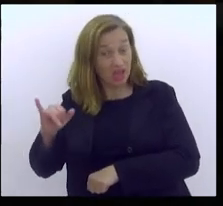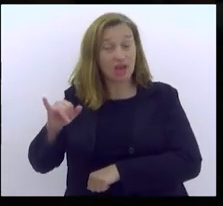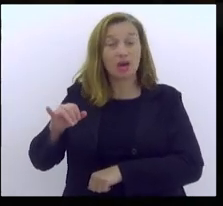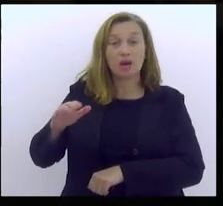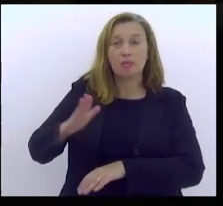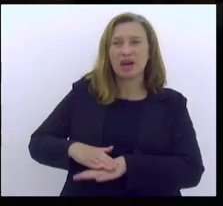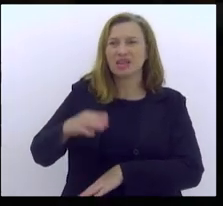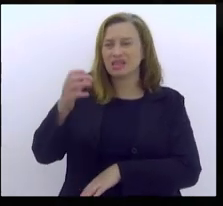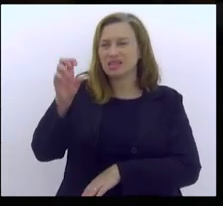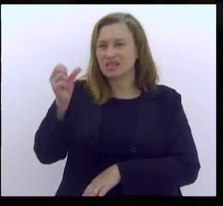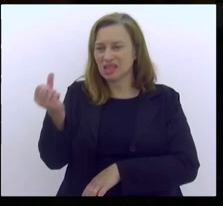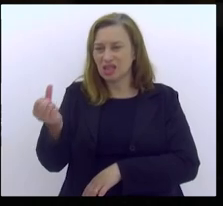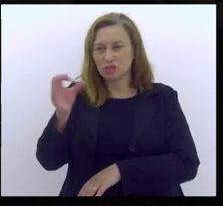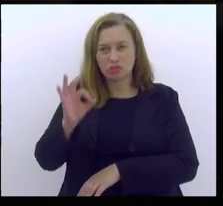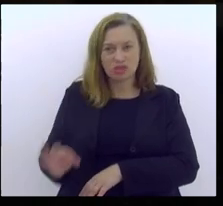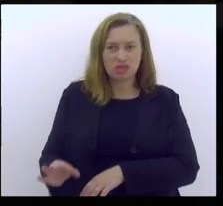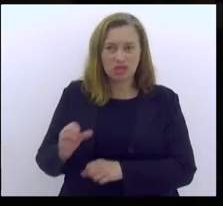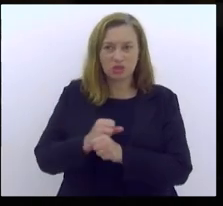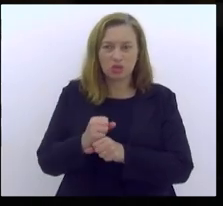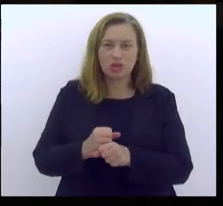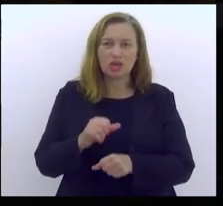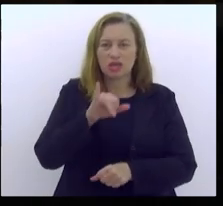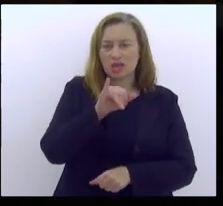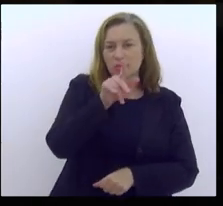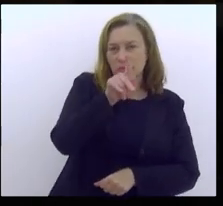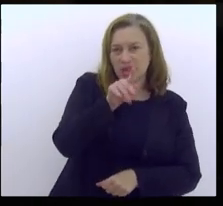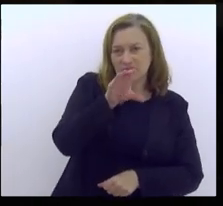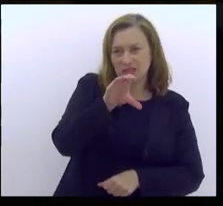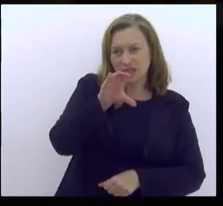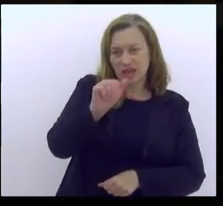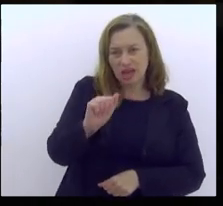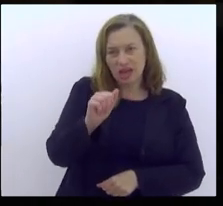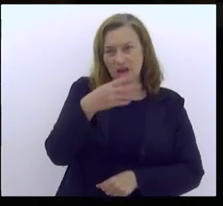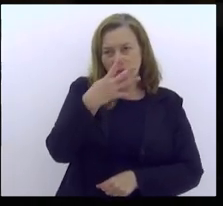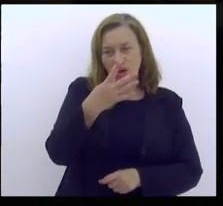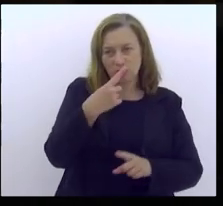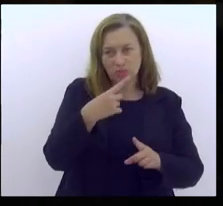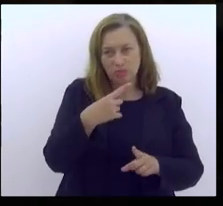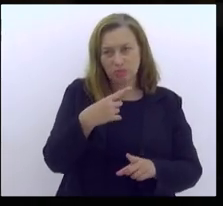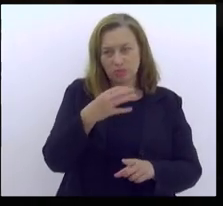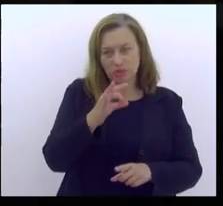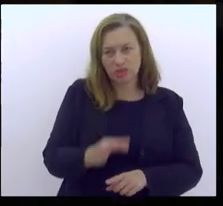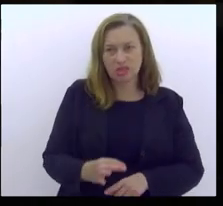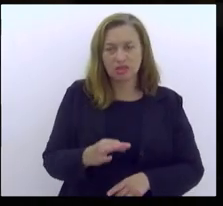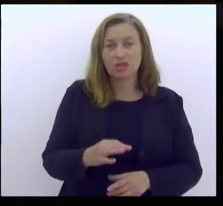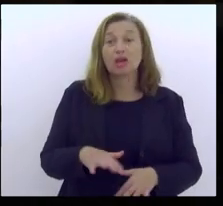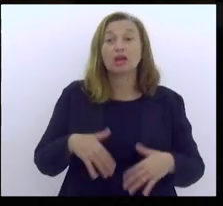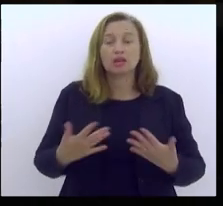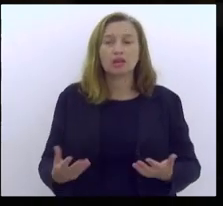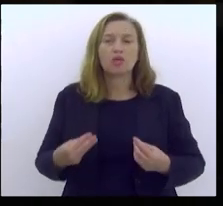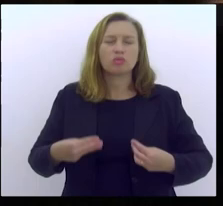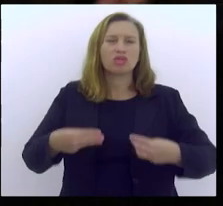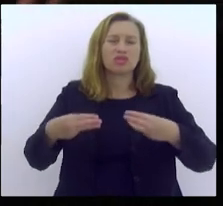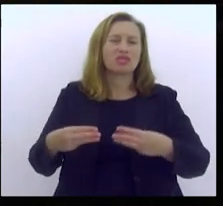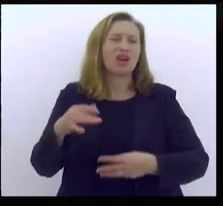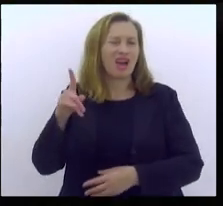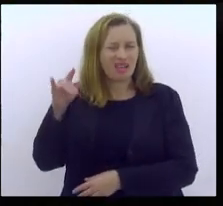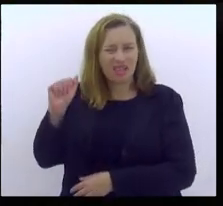ano para o IPCA mais 4% ao ano. Então, o ministro Haddad conhece